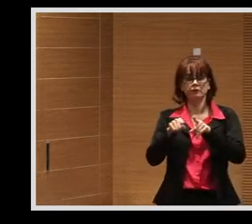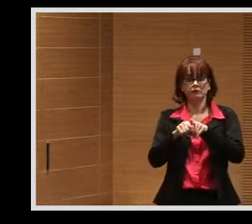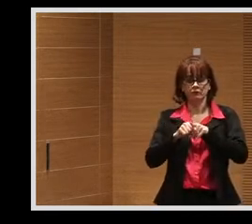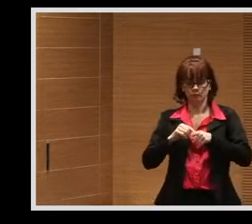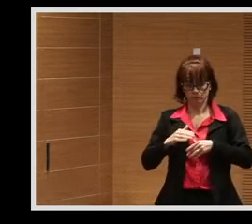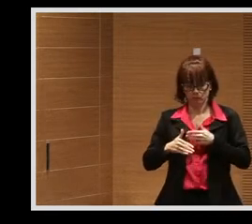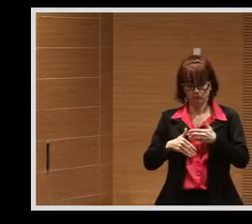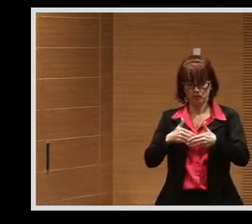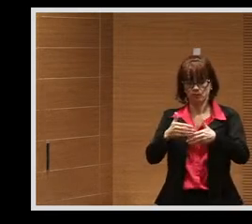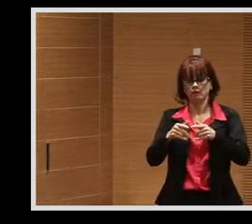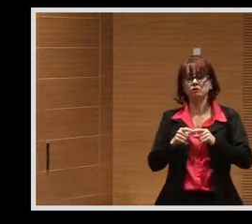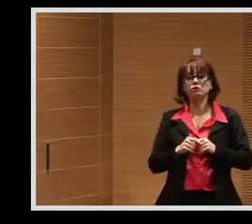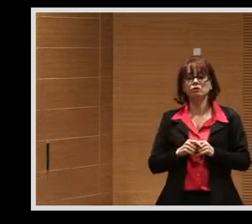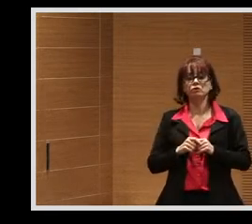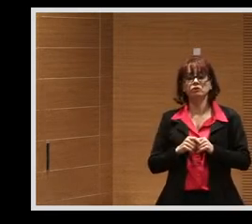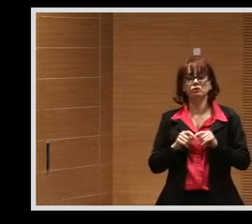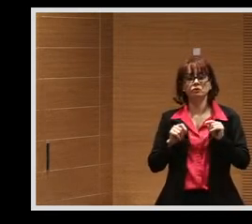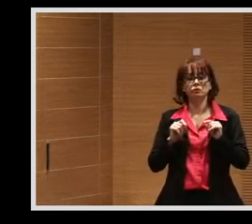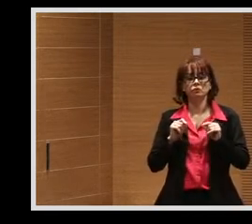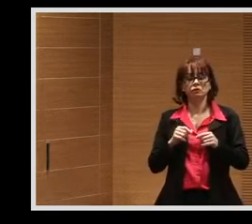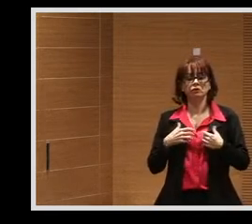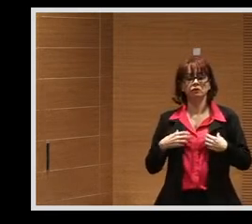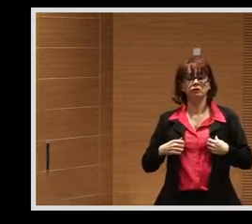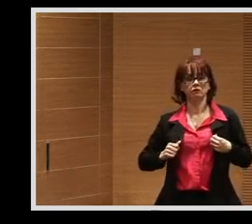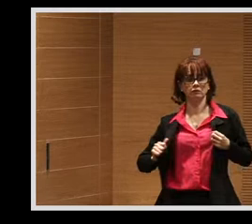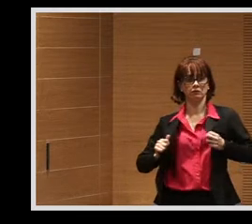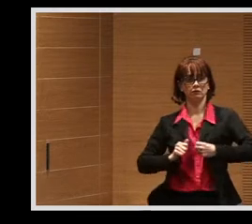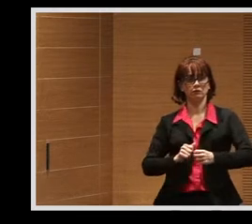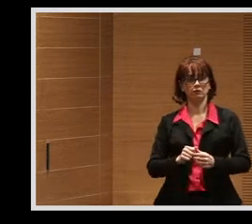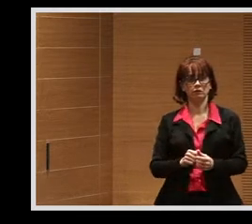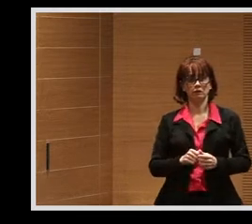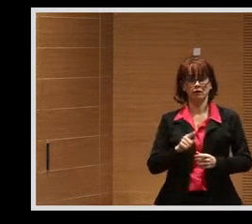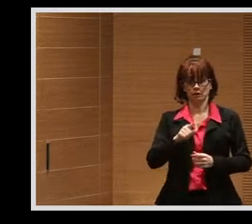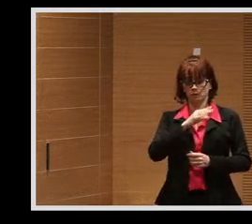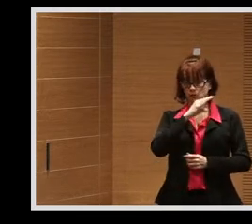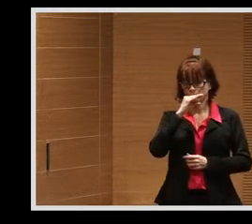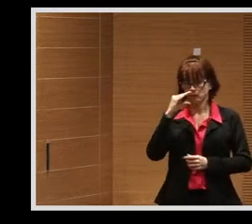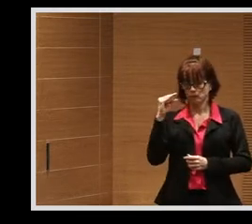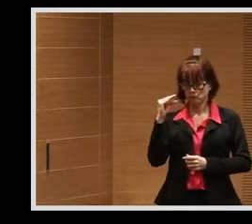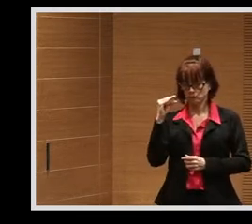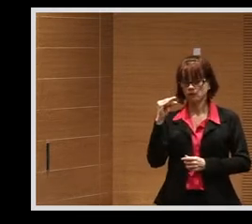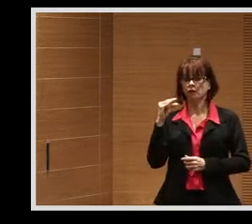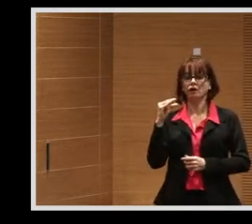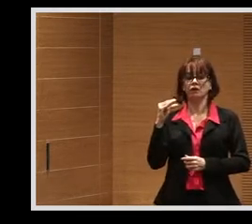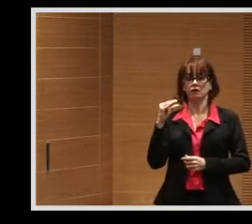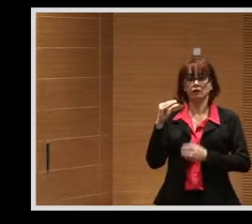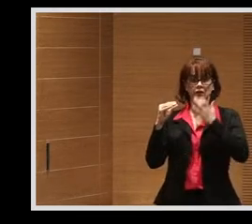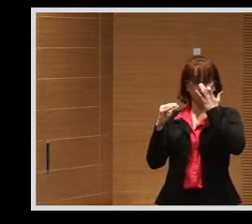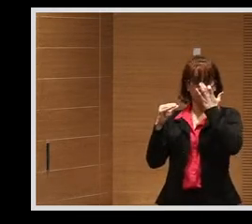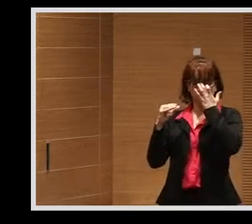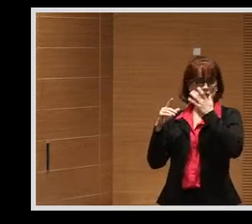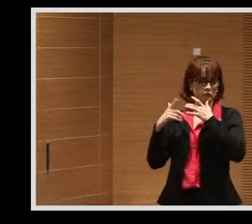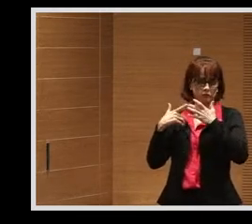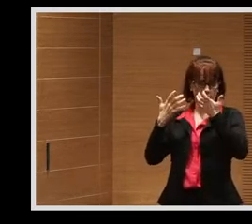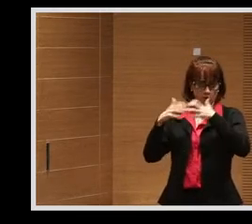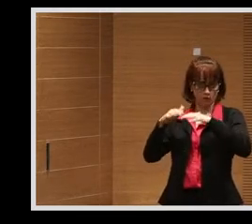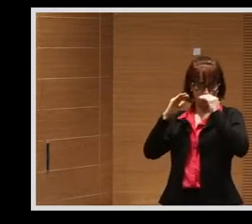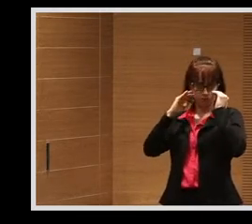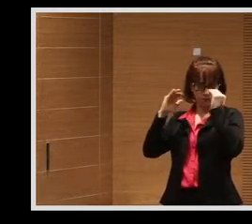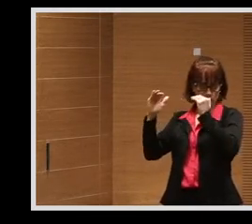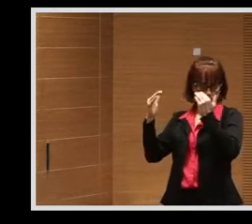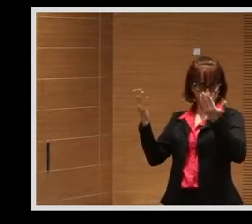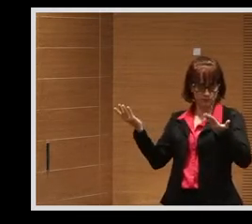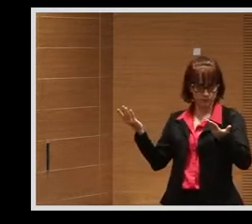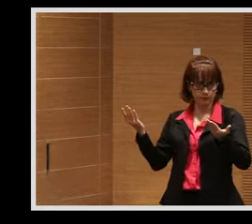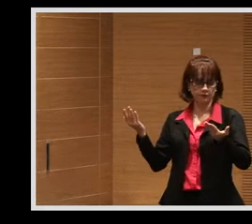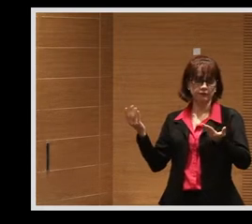construir pequenos deslocamentos e fraturas, né? Esses adolescentes saindo dessa posição de submissão, de obediência, né,